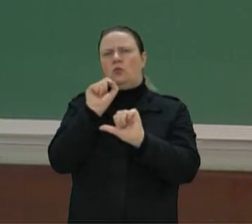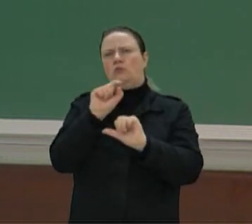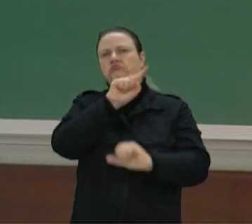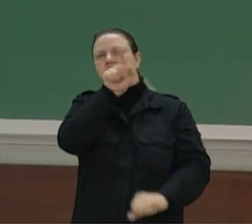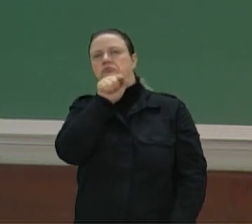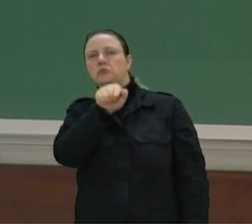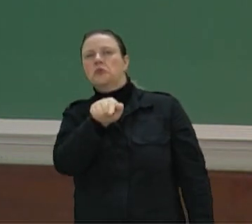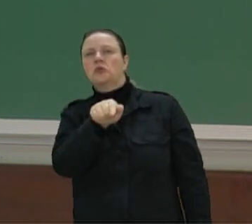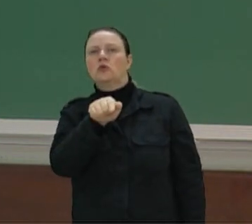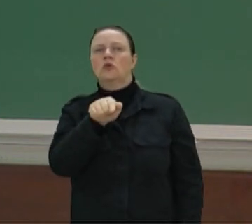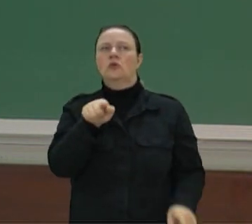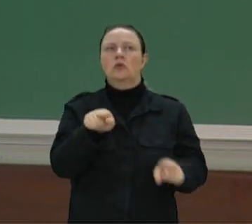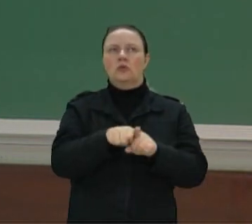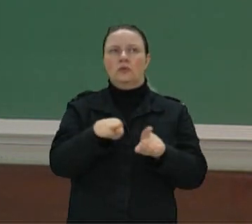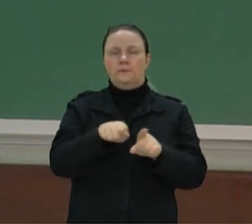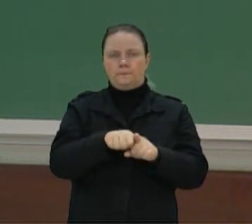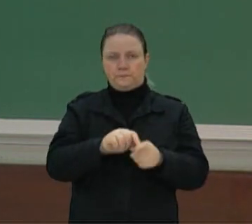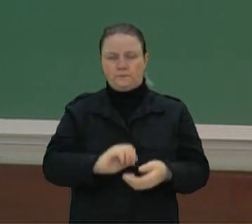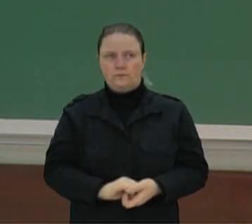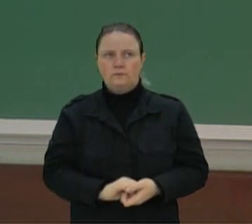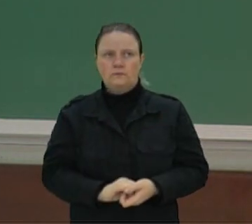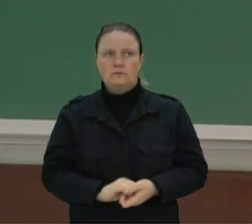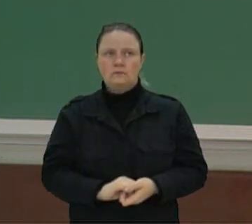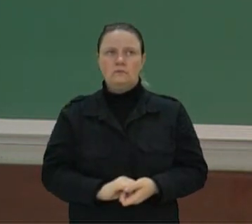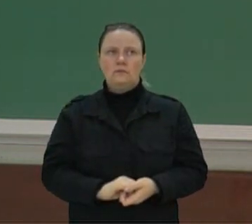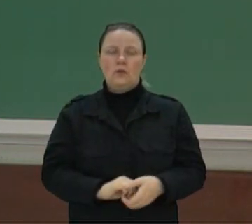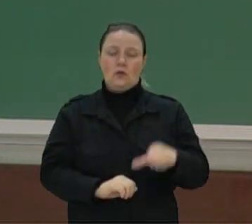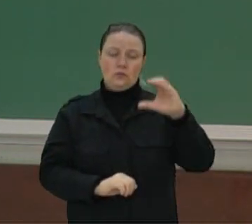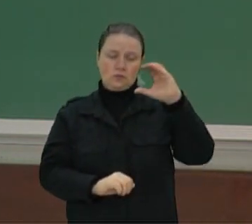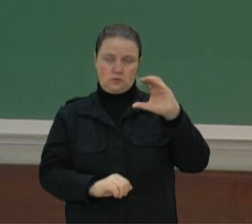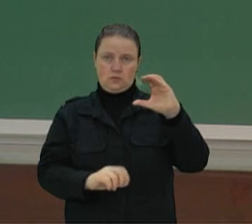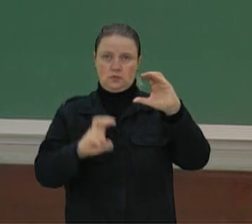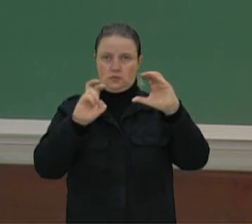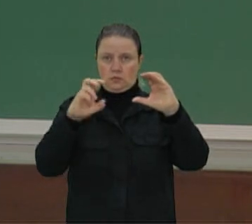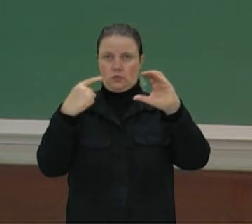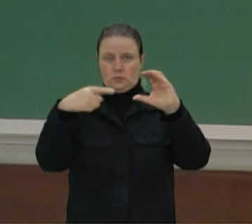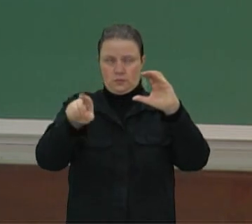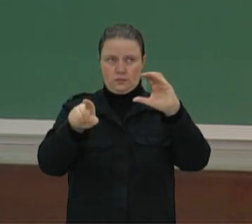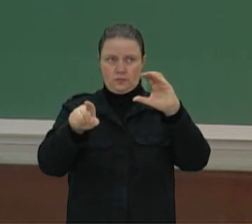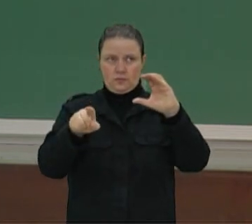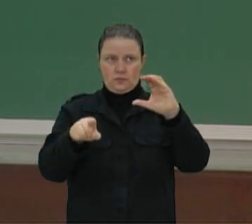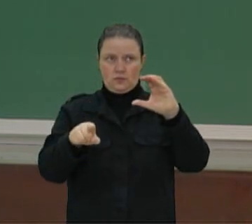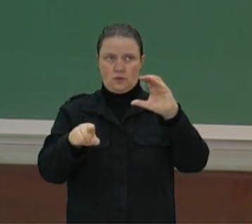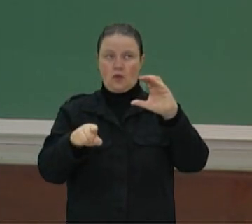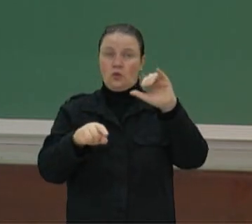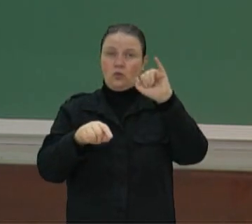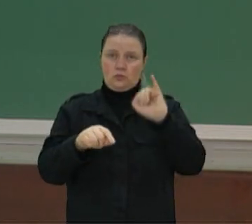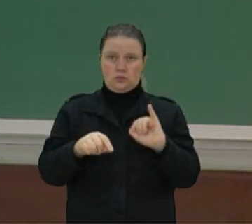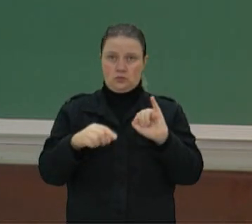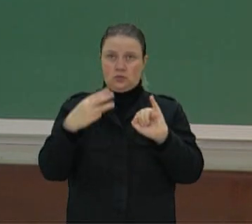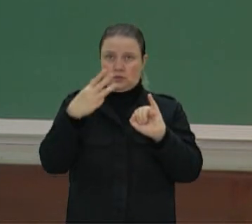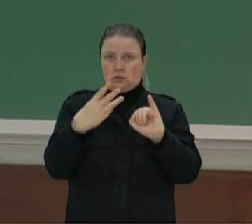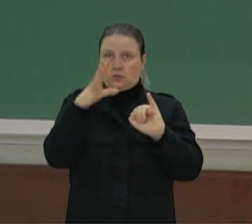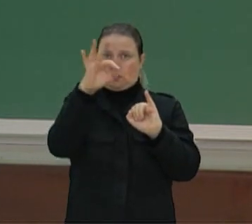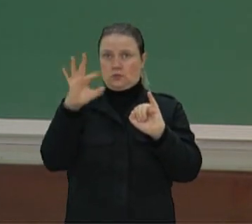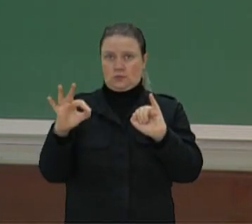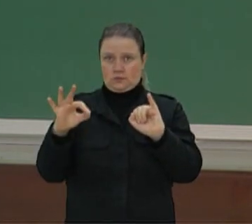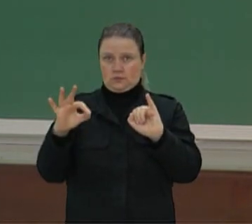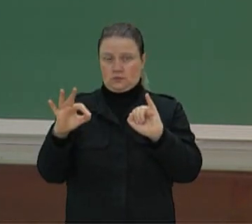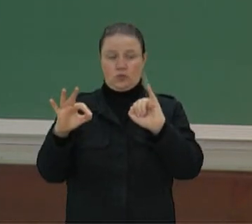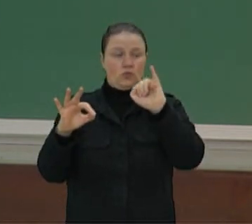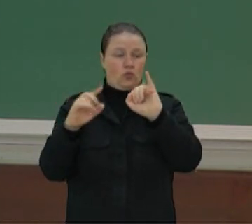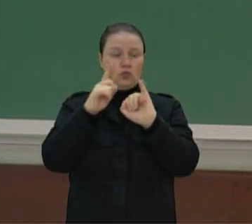Ou incógnitas transformadas em valores. Qual é o meu capital? 5.000. Qual é a minha taxa de juros? 3%.